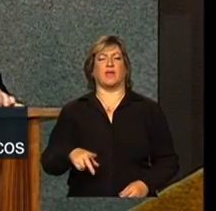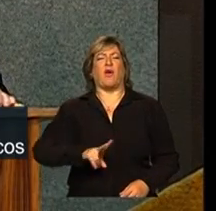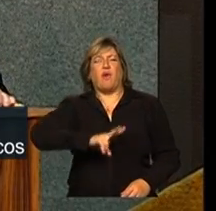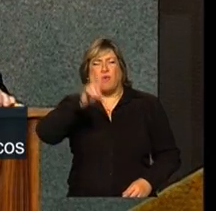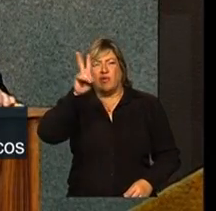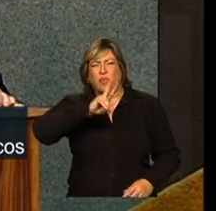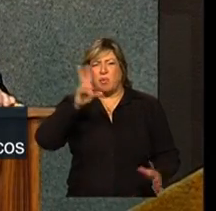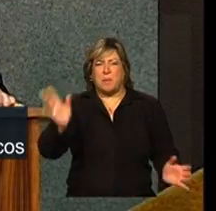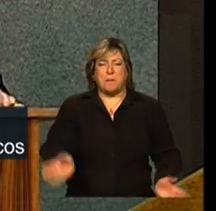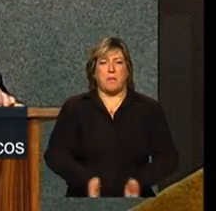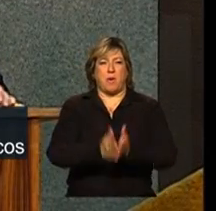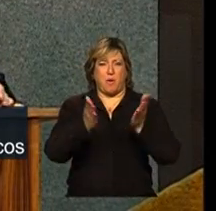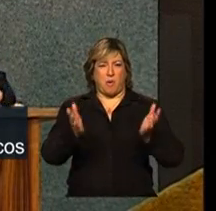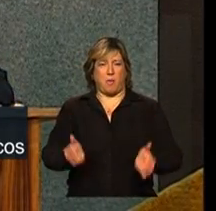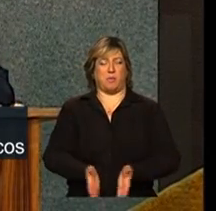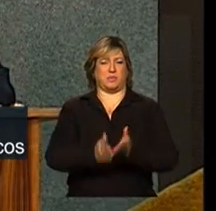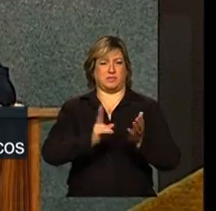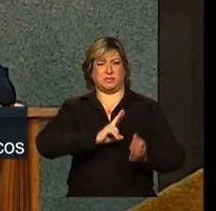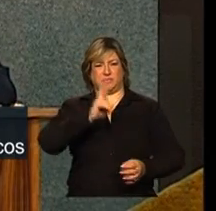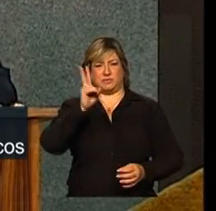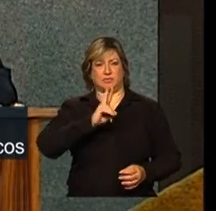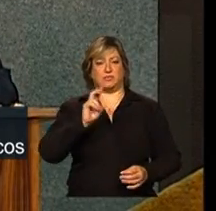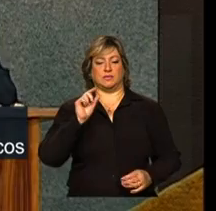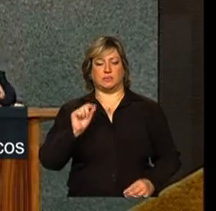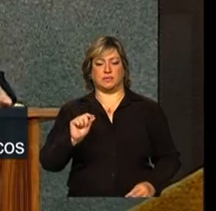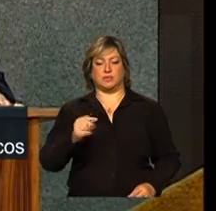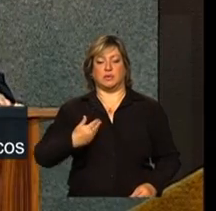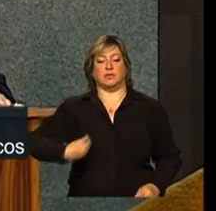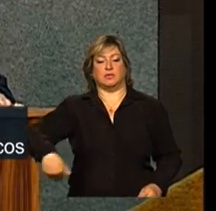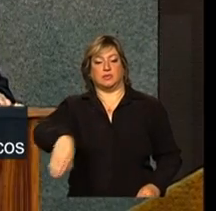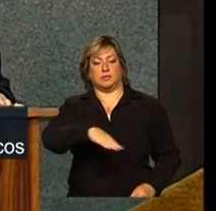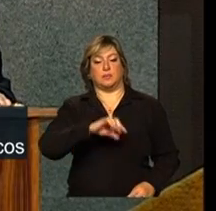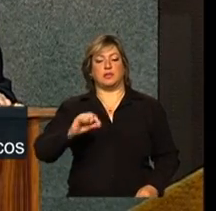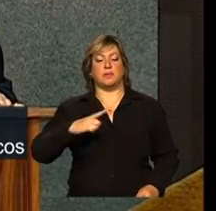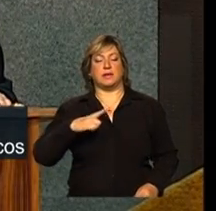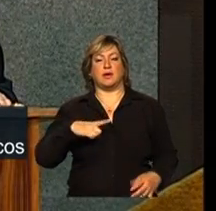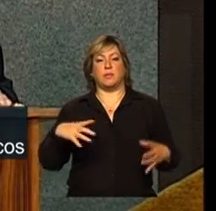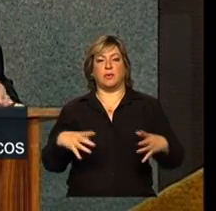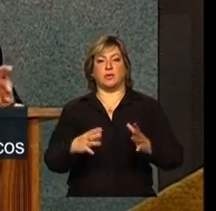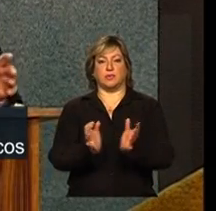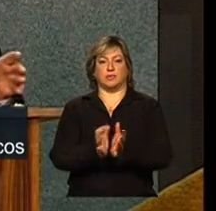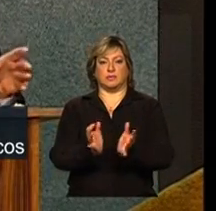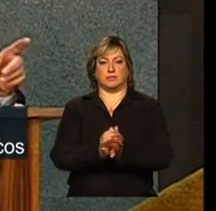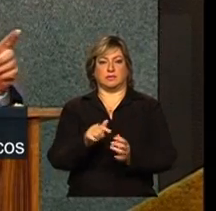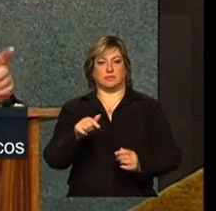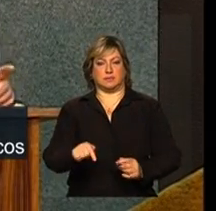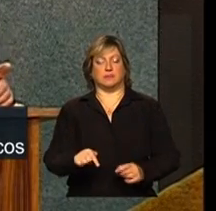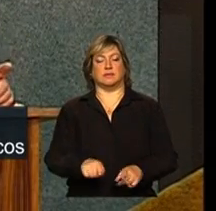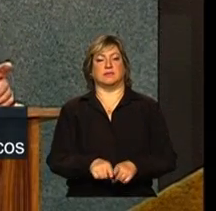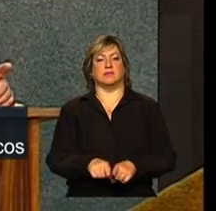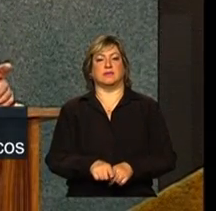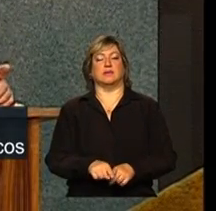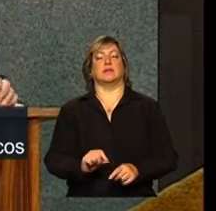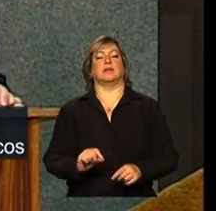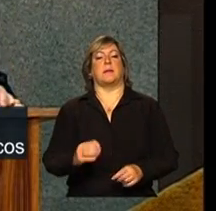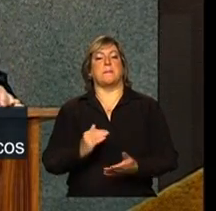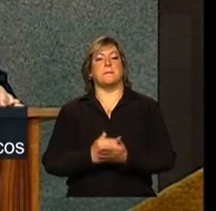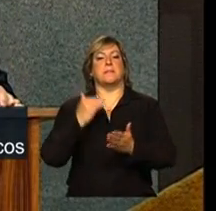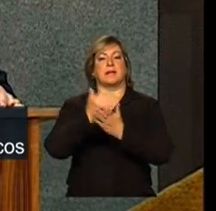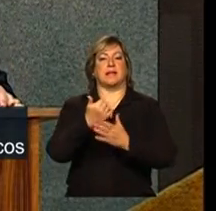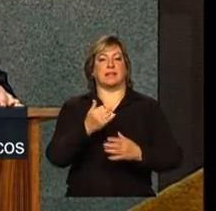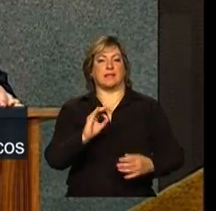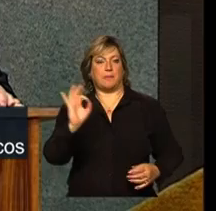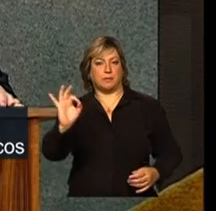pobreza, que é um dos desafios do governo, ela passou de 10%